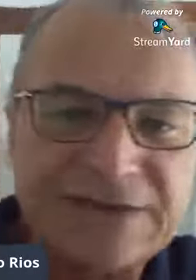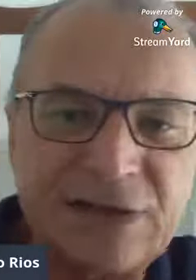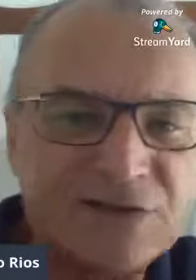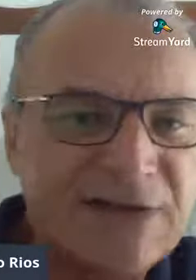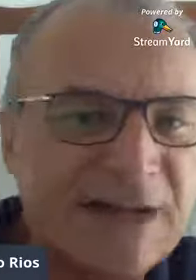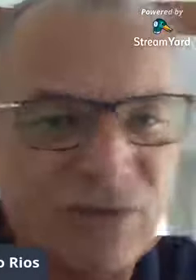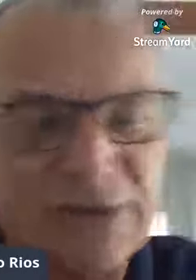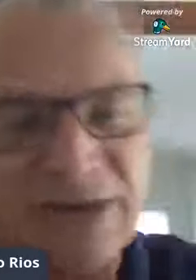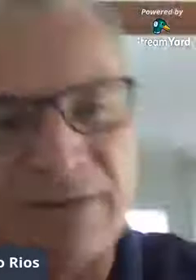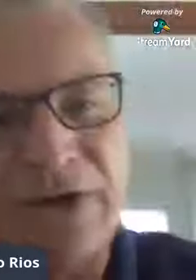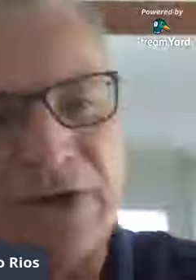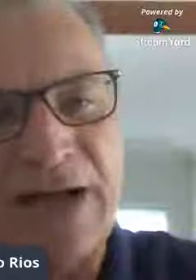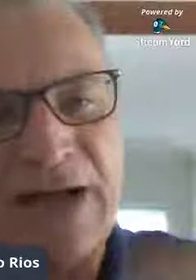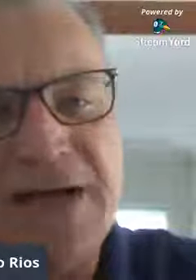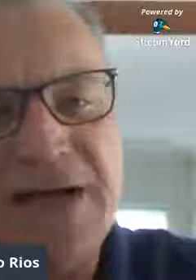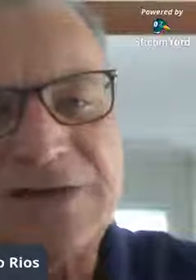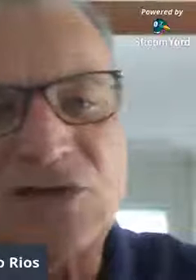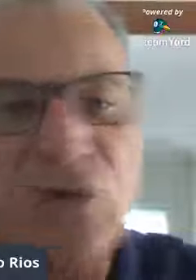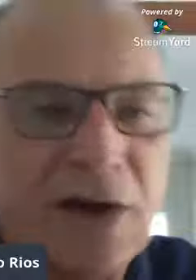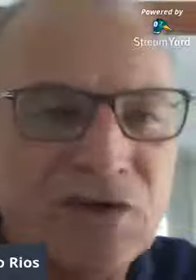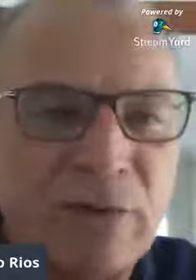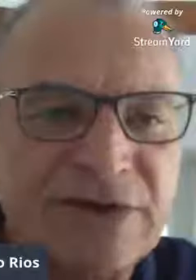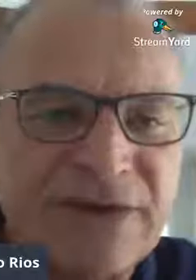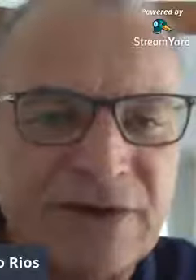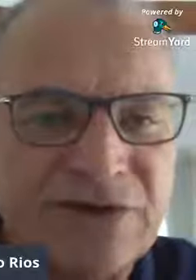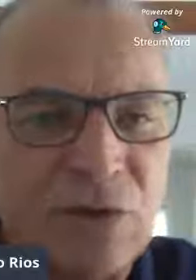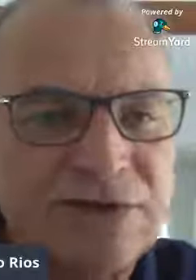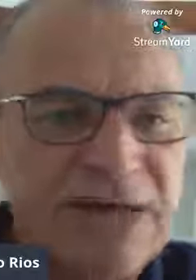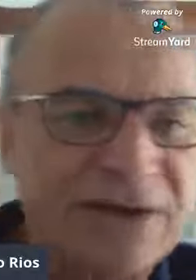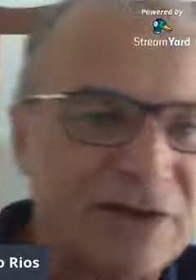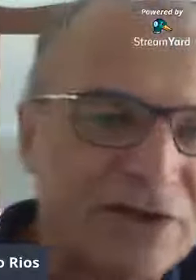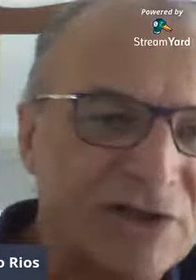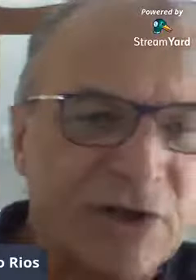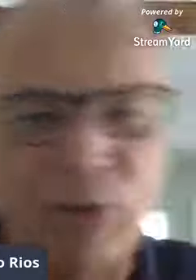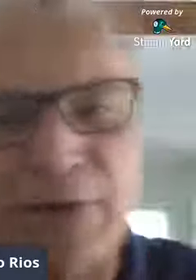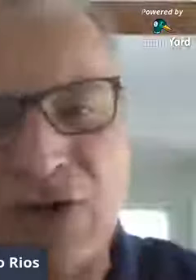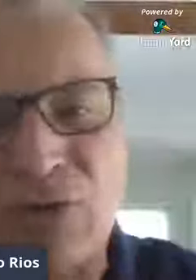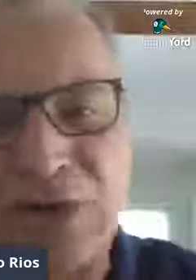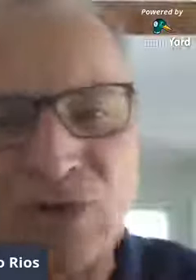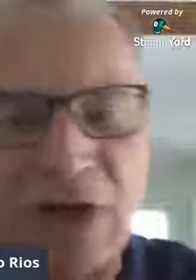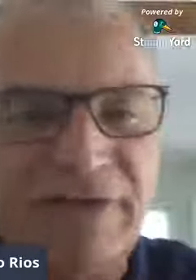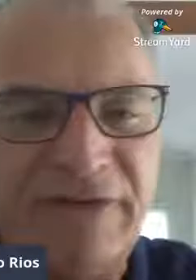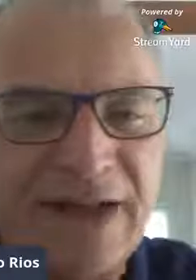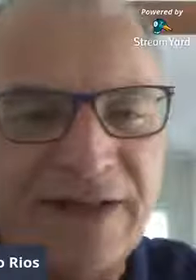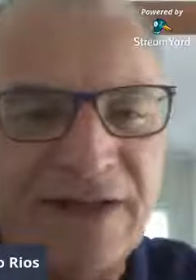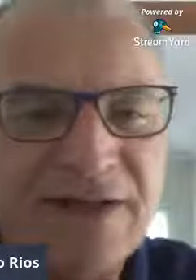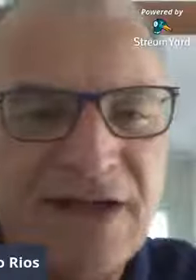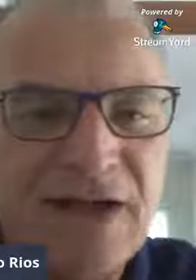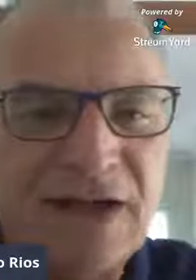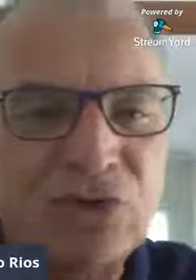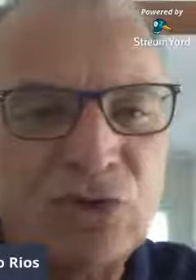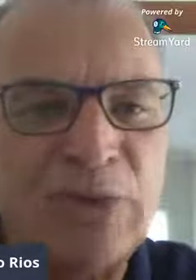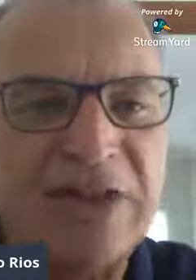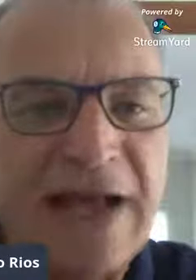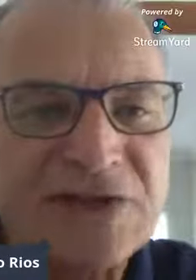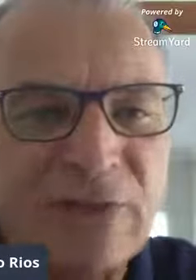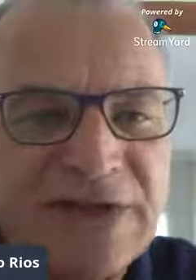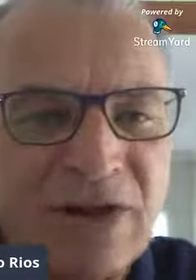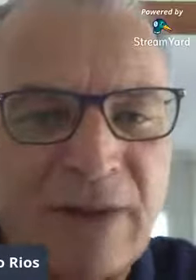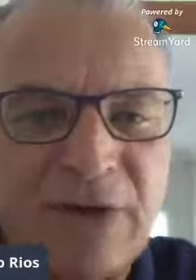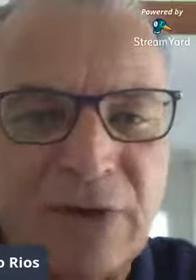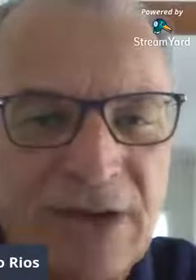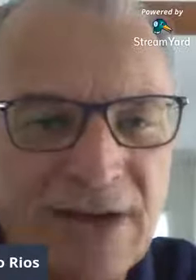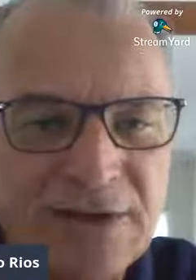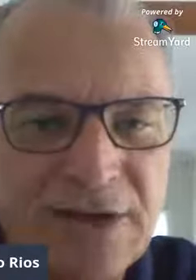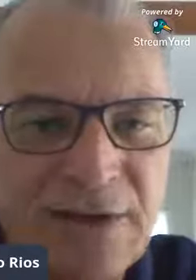as calçadas começaram a melhorar, as escolas começaram a se coçar, tanto a escola pública como a escola privada, os hospitais começaram